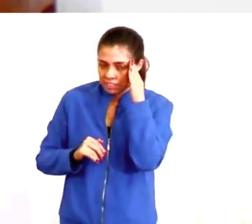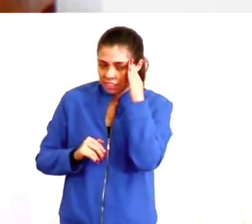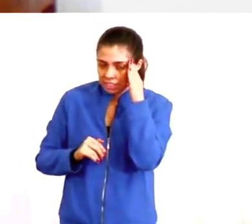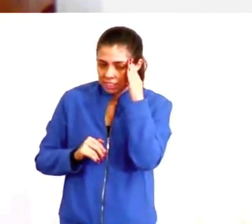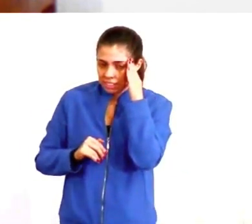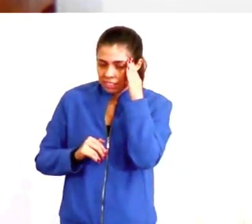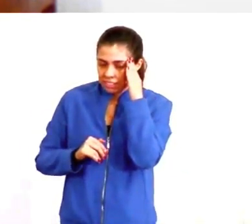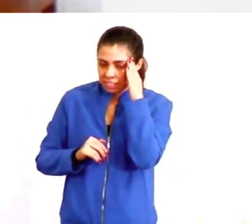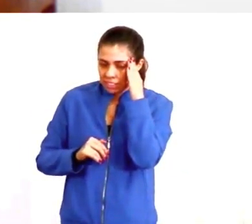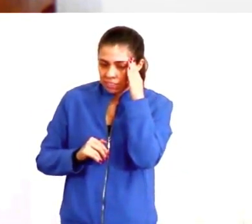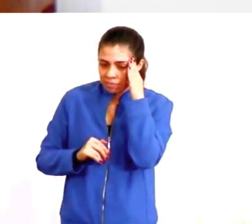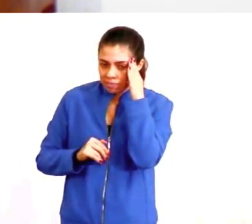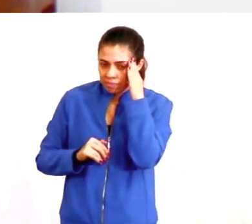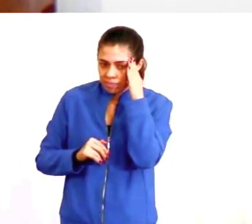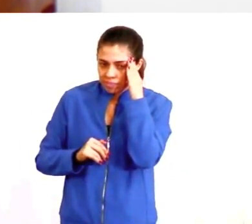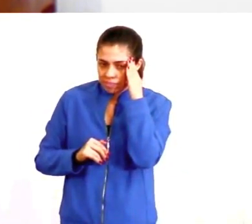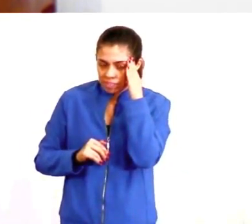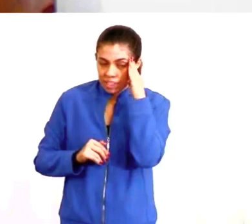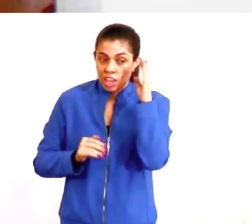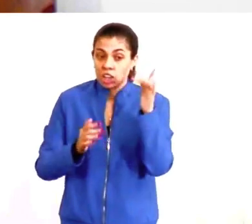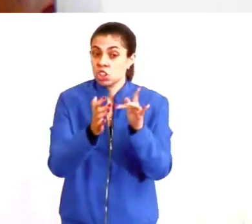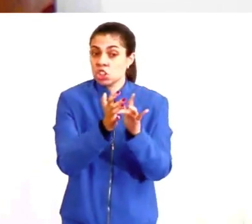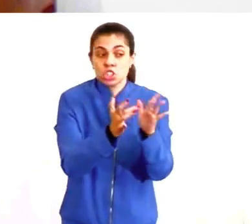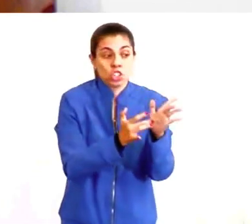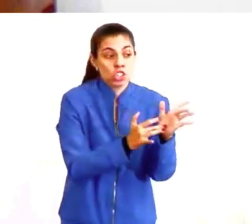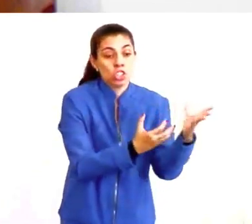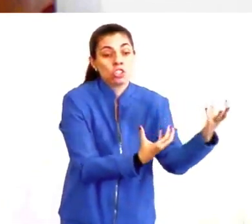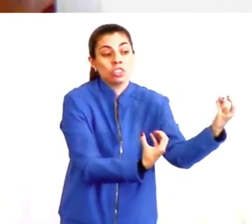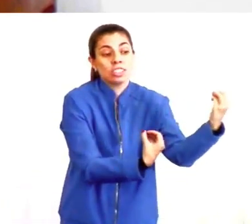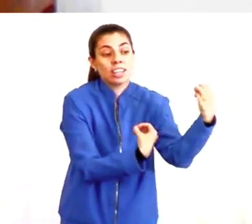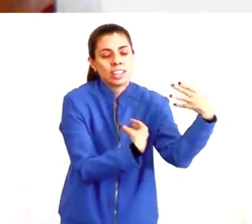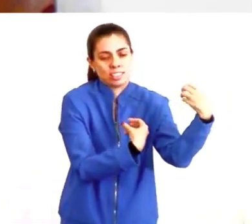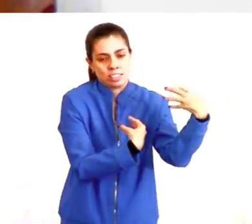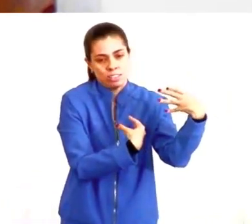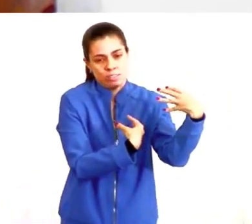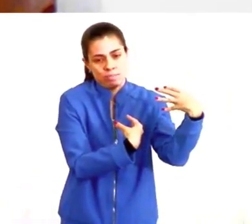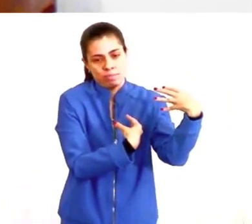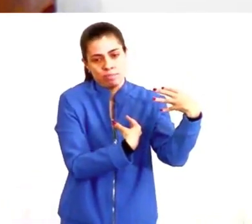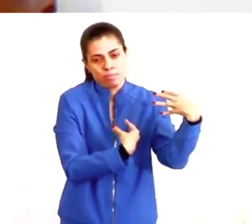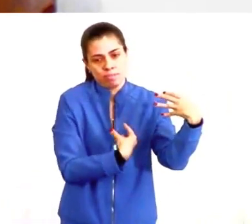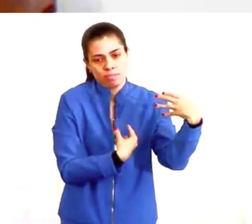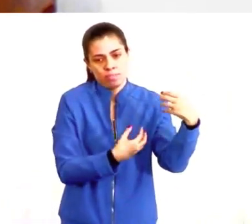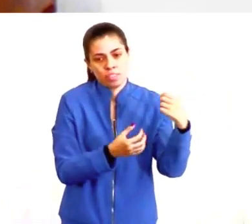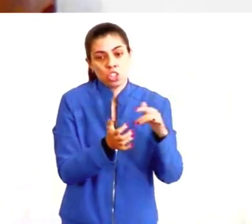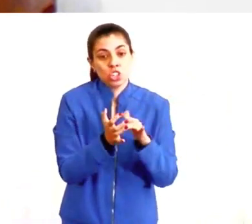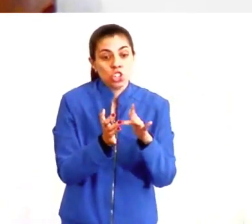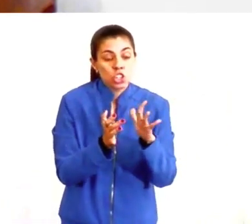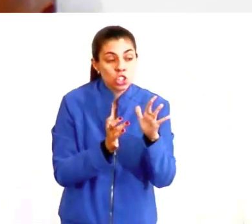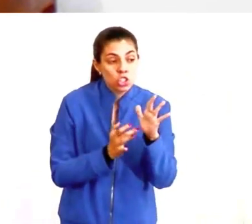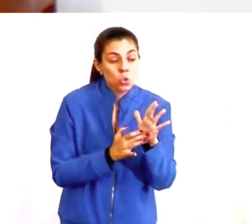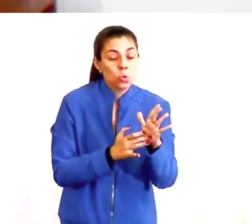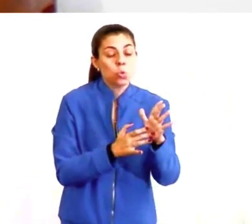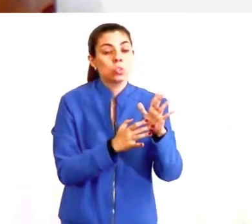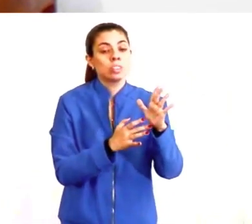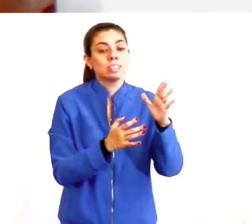que vem ensinada na própria Bíblia. É ela que diz como é que ele deve ser adorado.